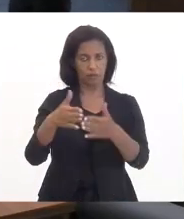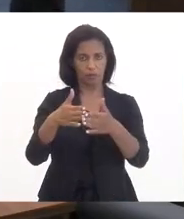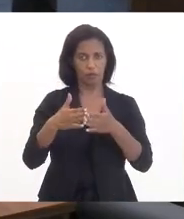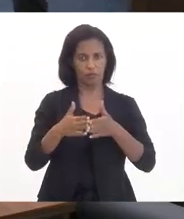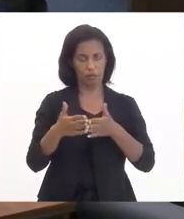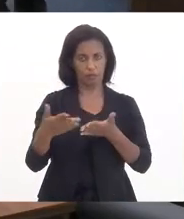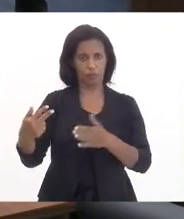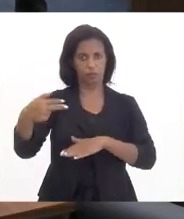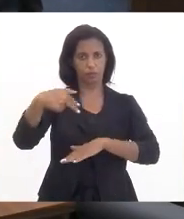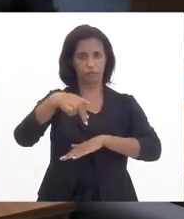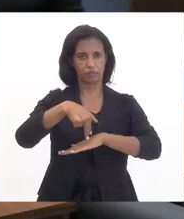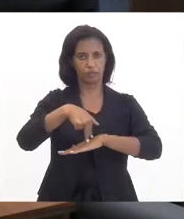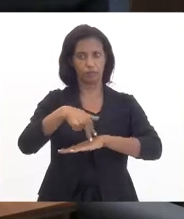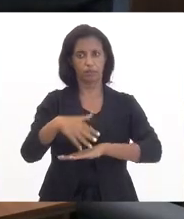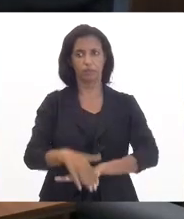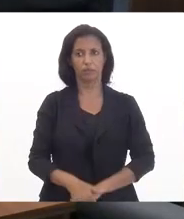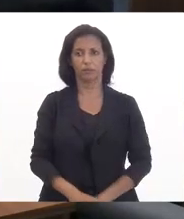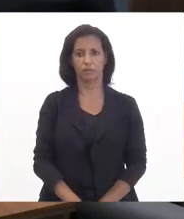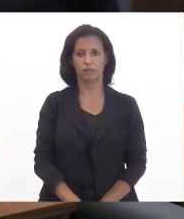Deputado Márcio.